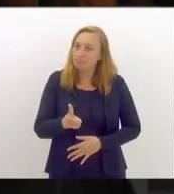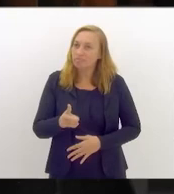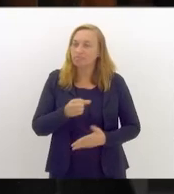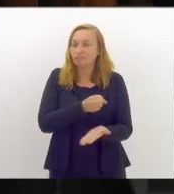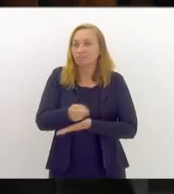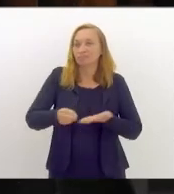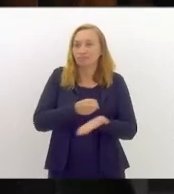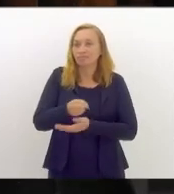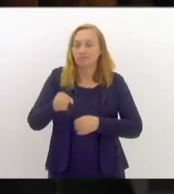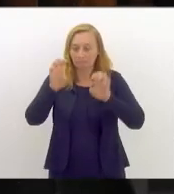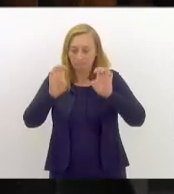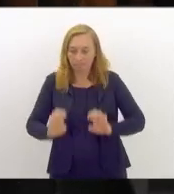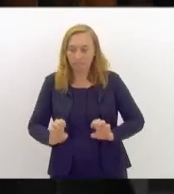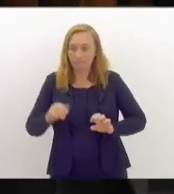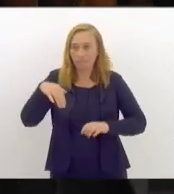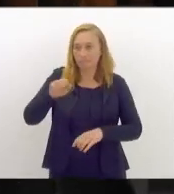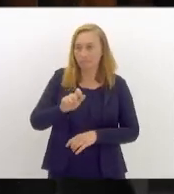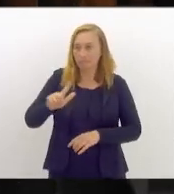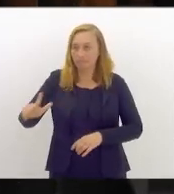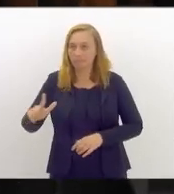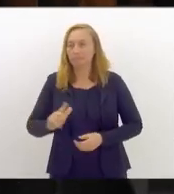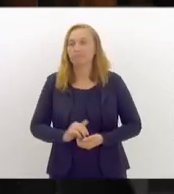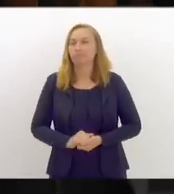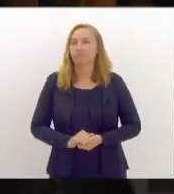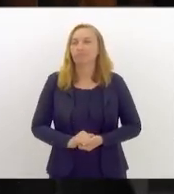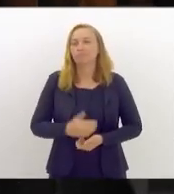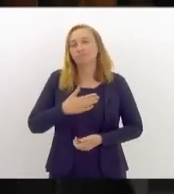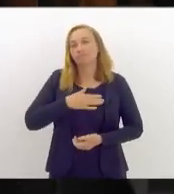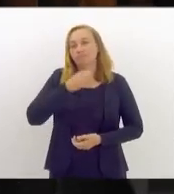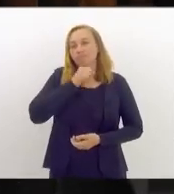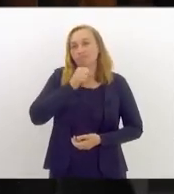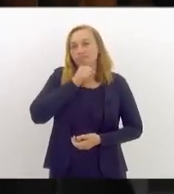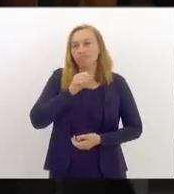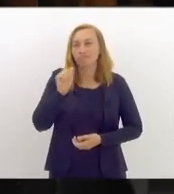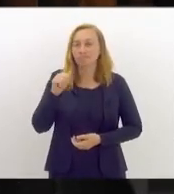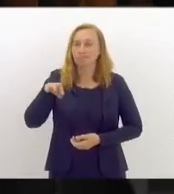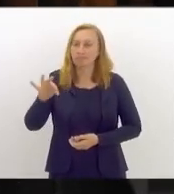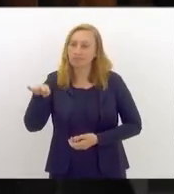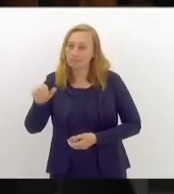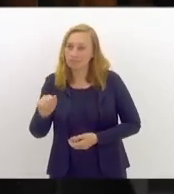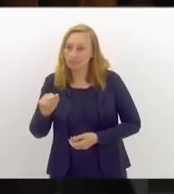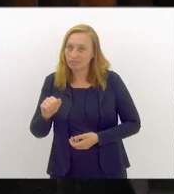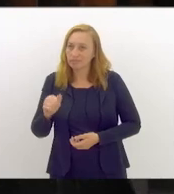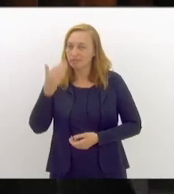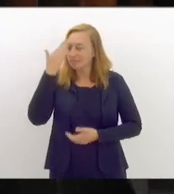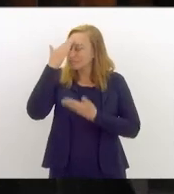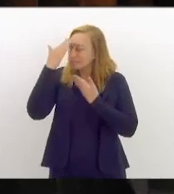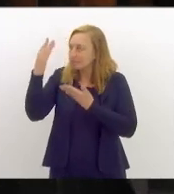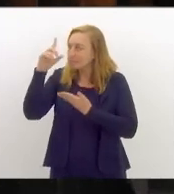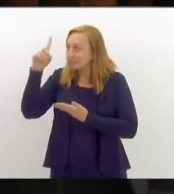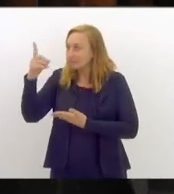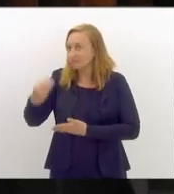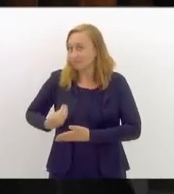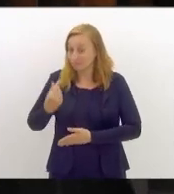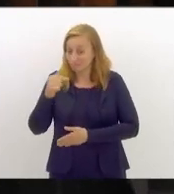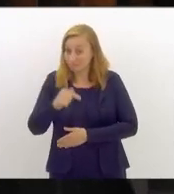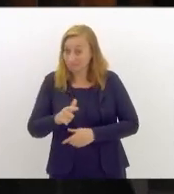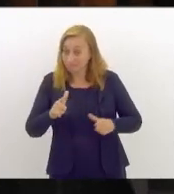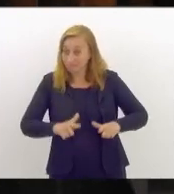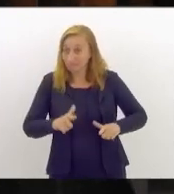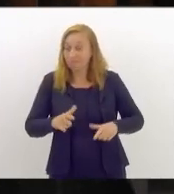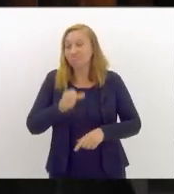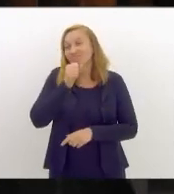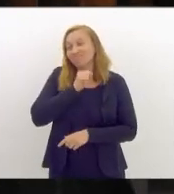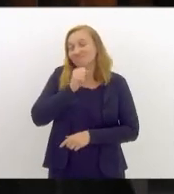Pilares éticos e Morais a minha avó Lita que graças a Deus tá aqui e